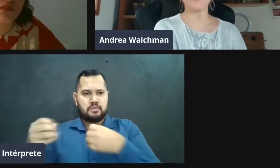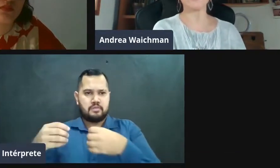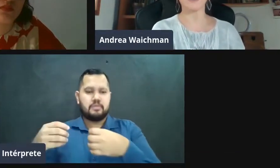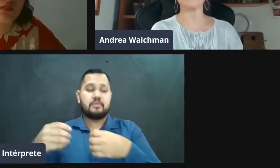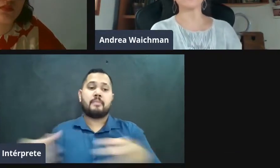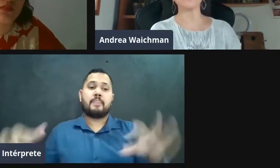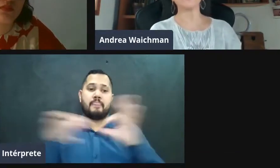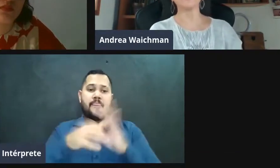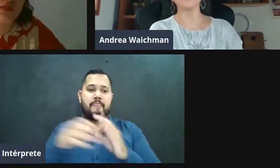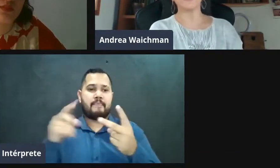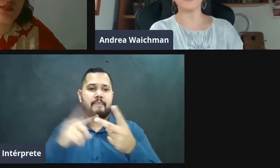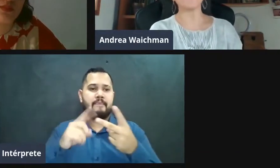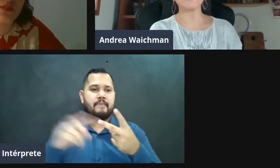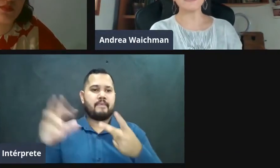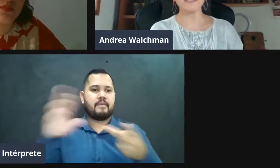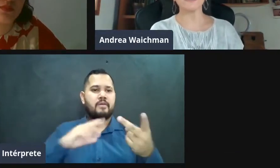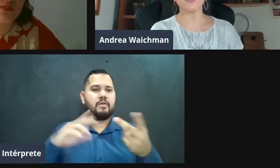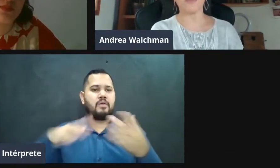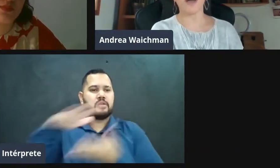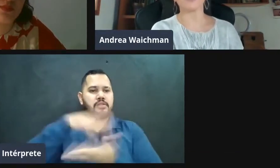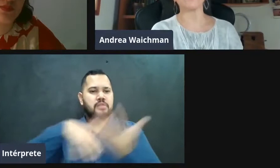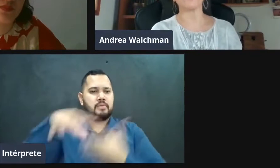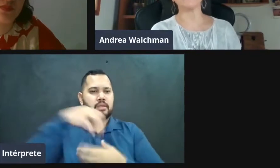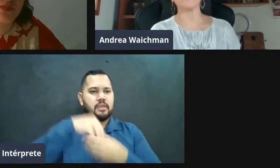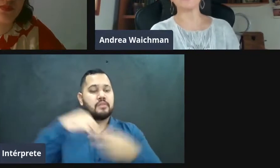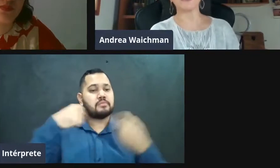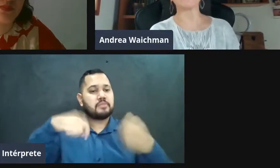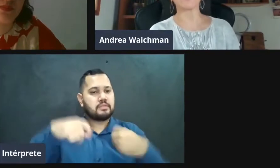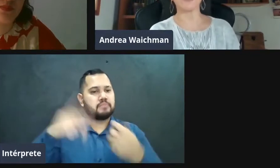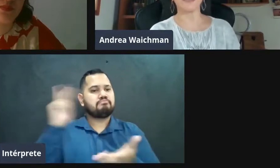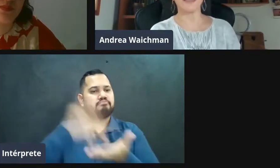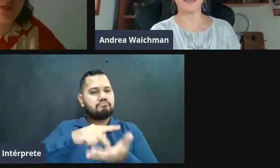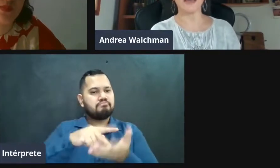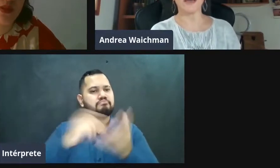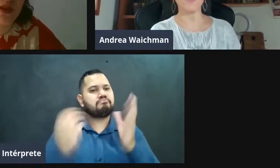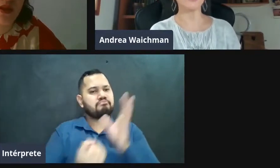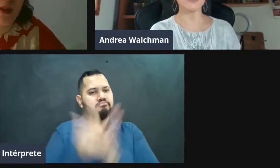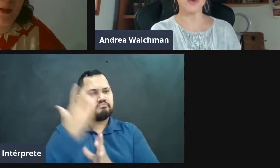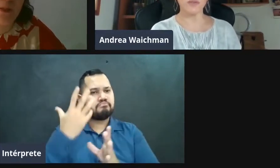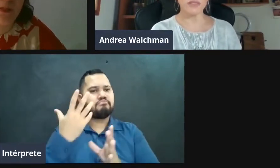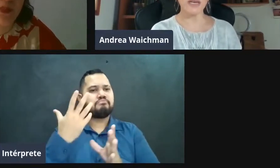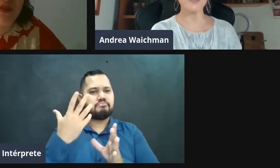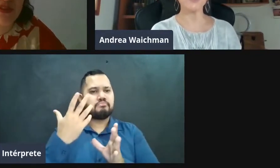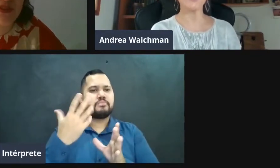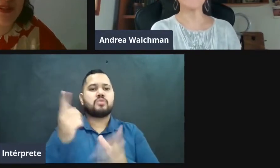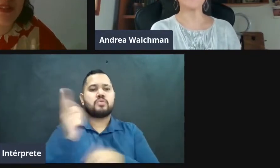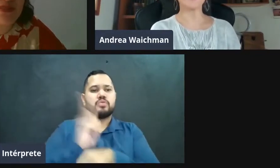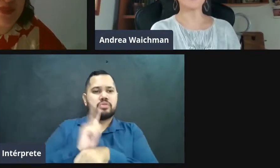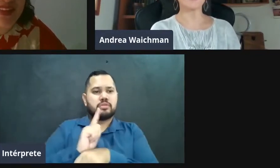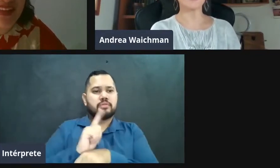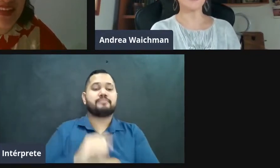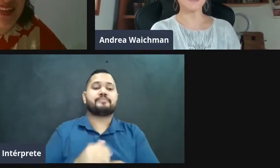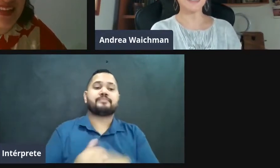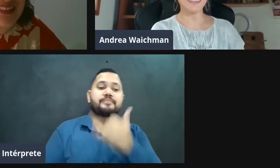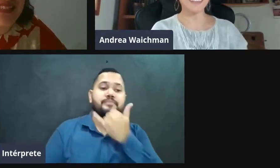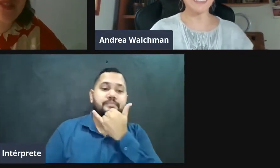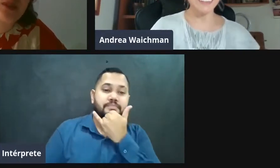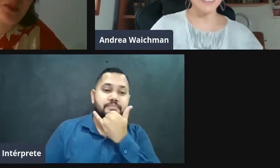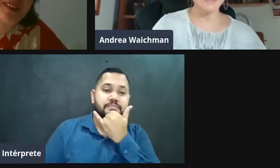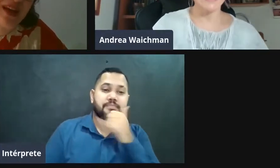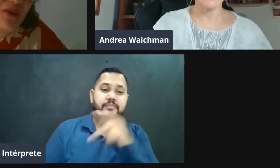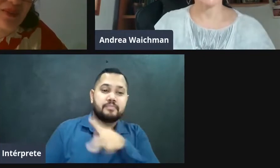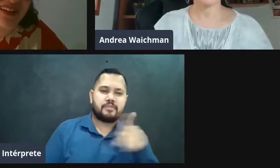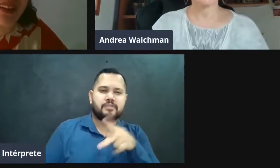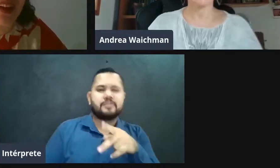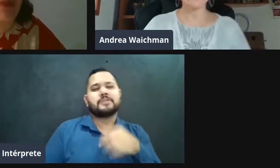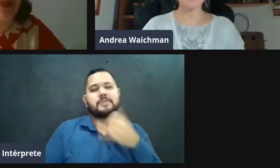recursos orçamentários, a gente precisa, de fato, implementar uma gestão eficiente. Professora,